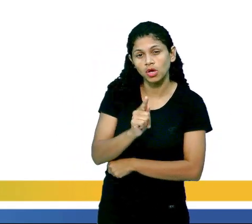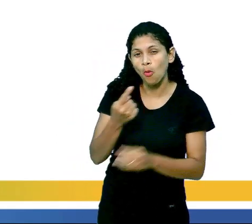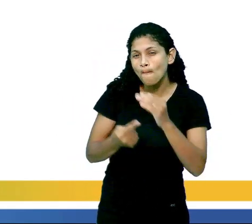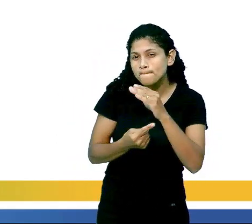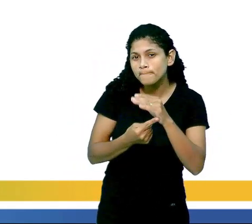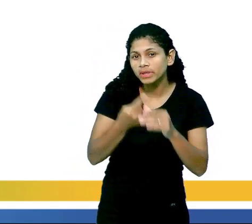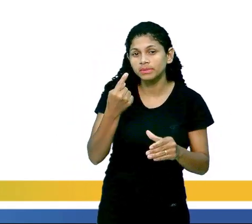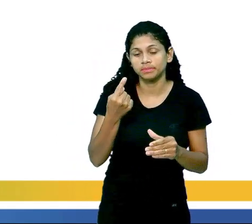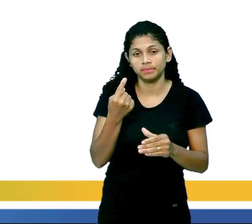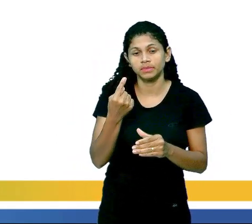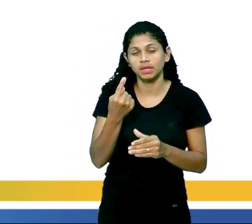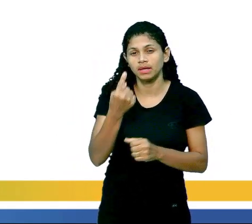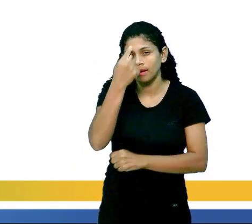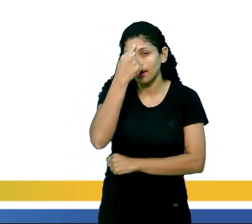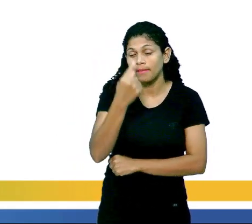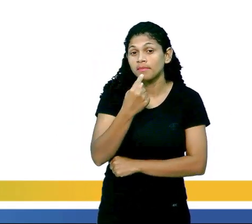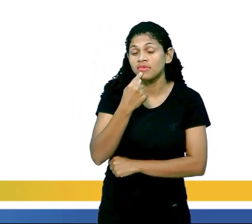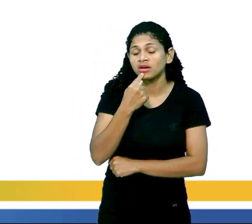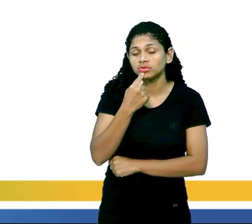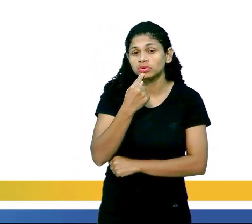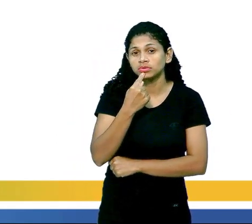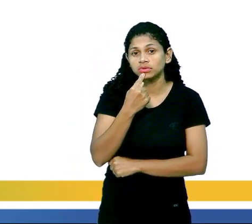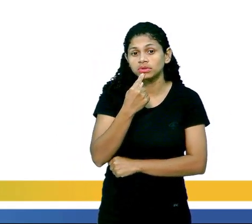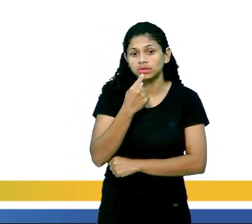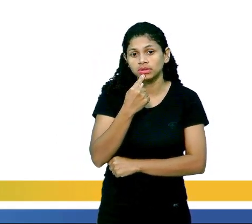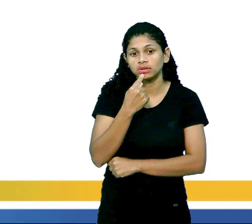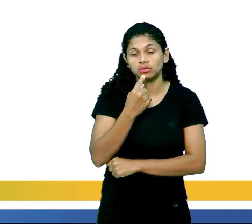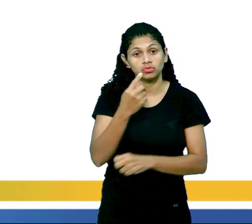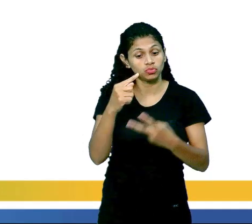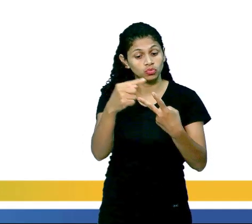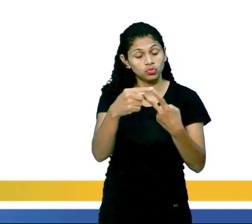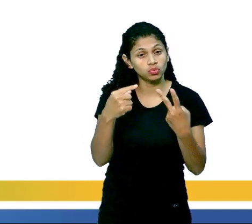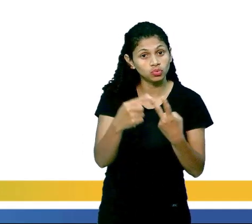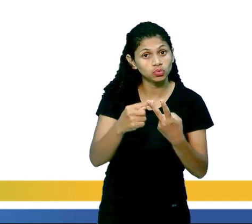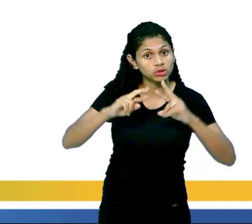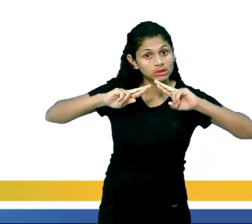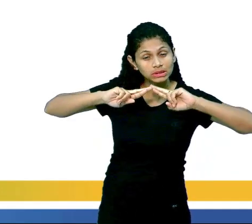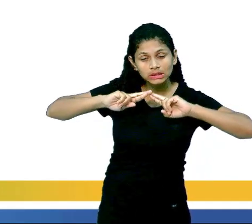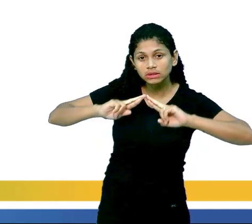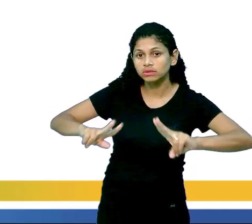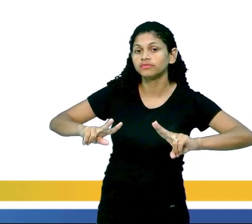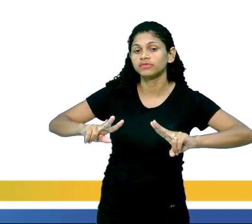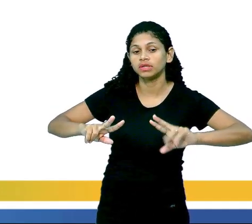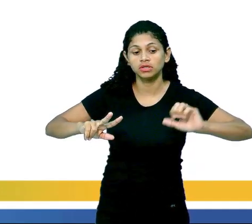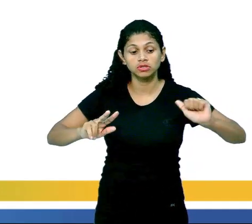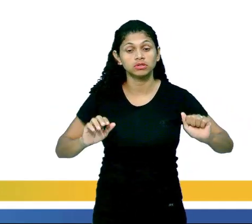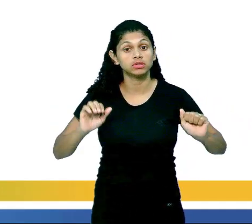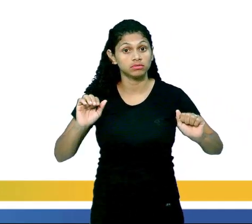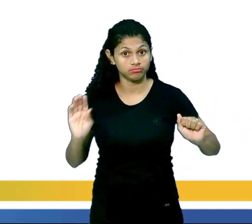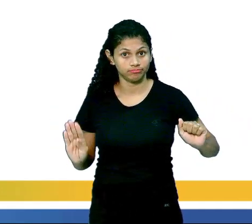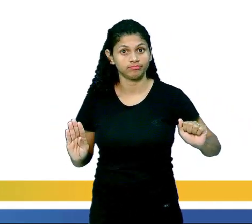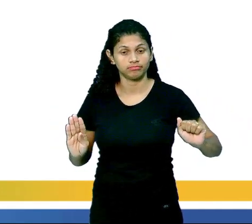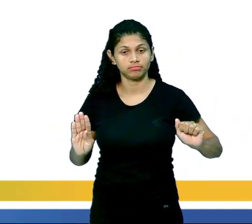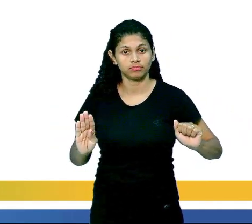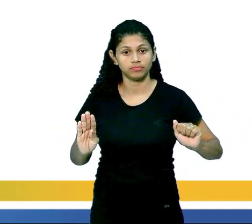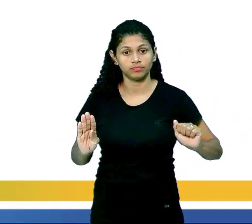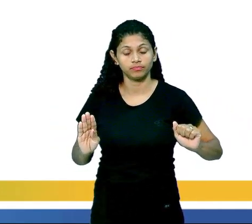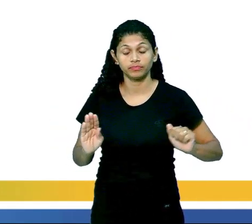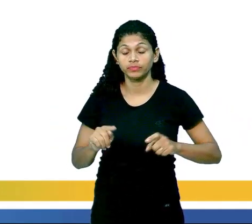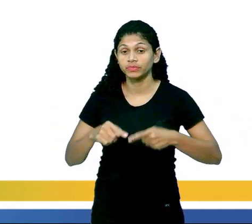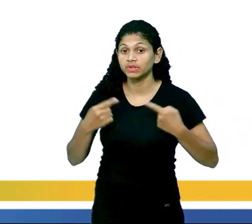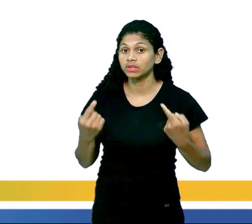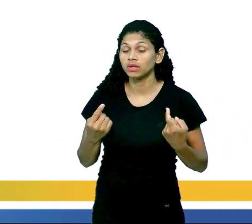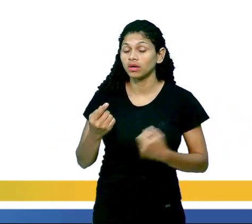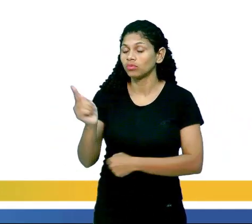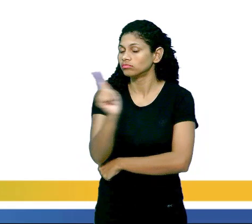imagem de dois elementos distintos do conjunto A. Sendo assim, a função não é